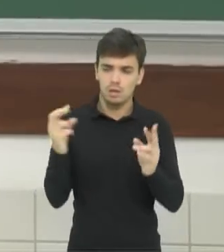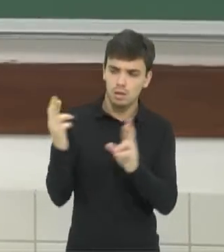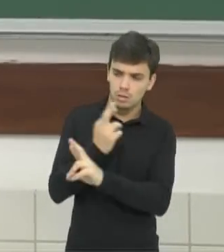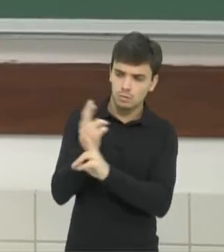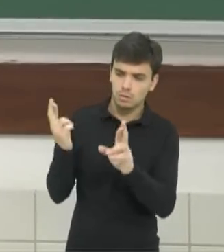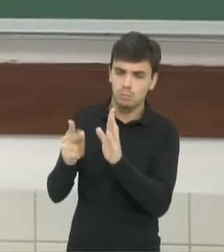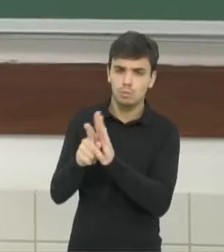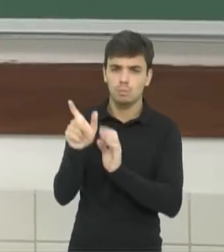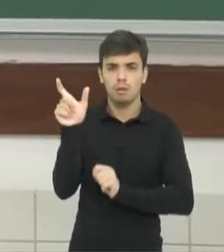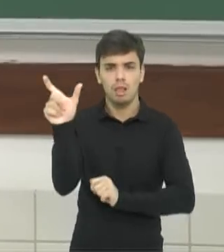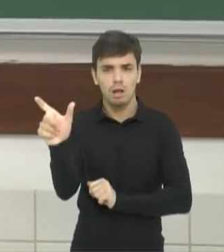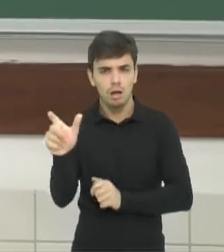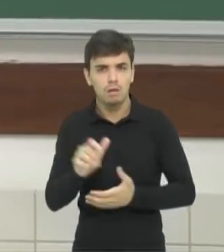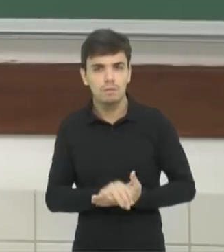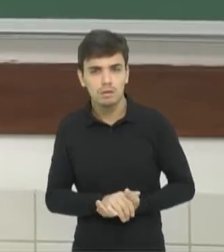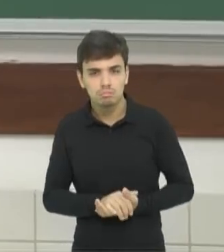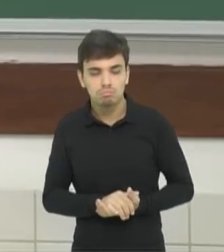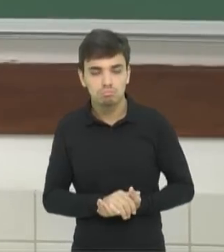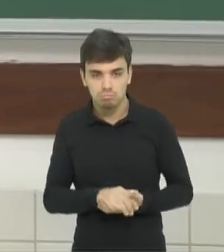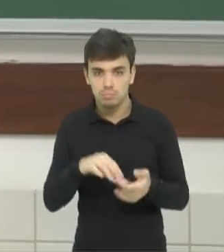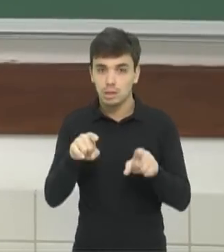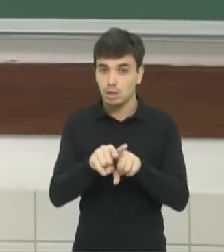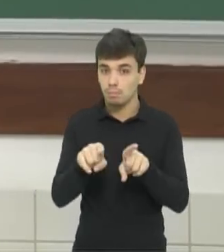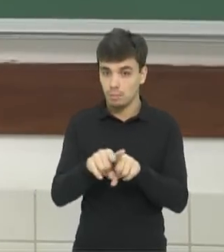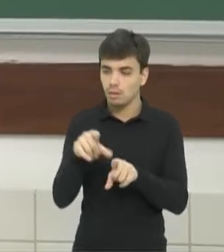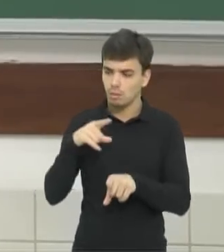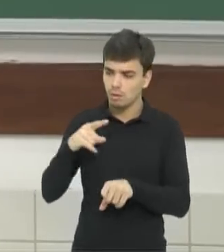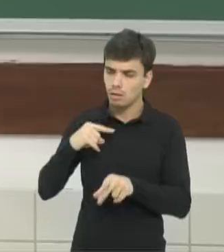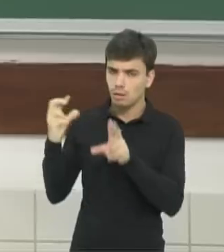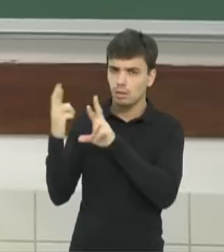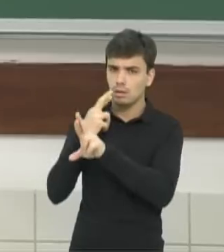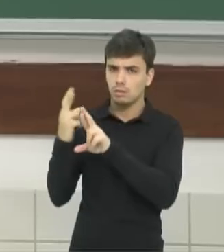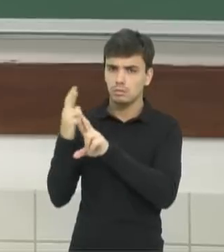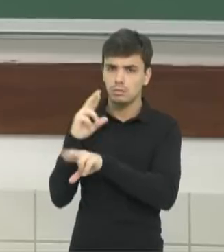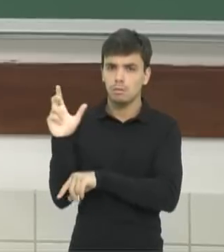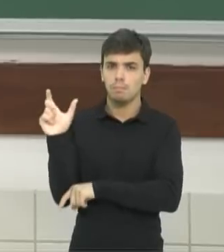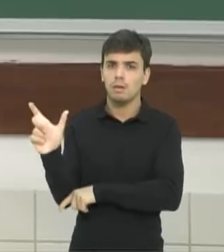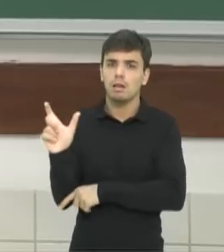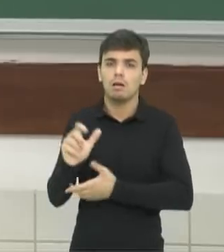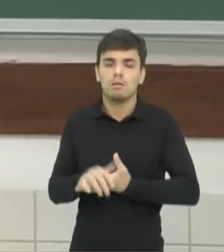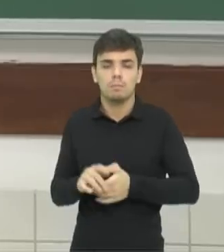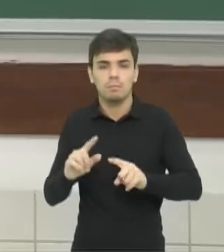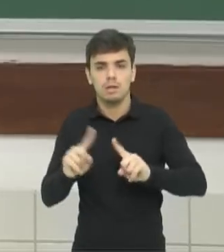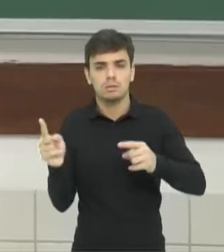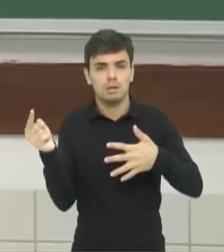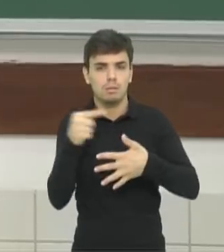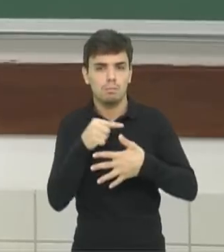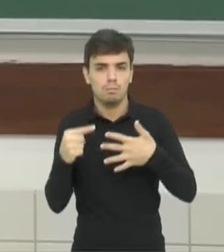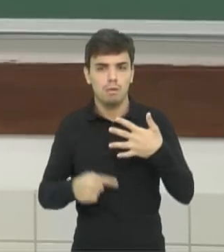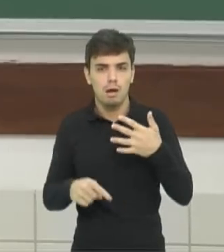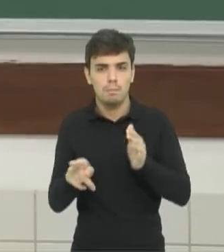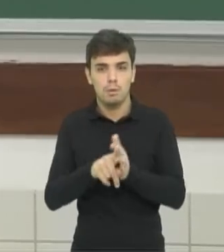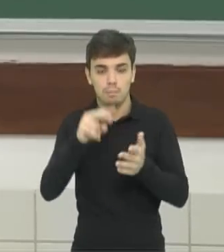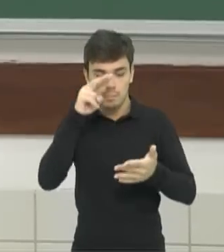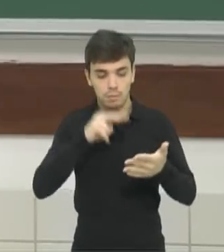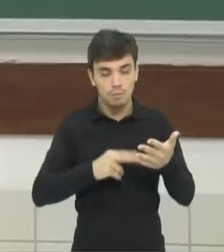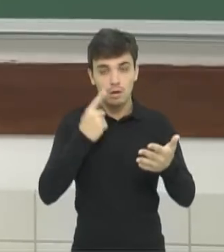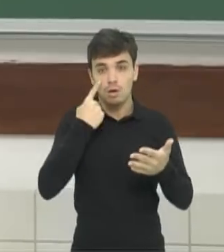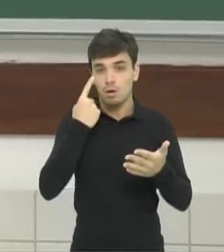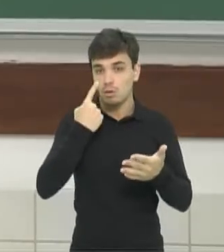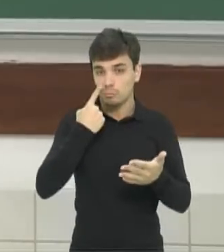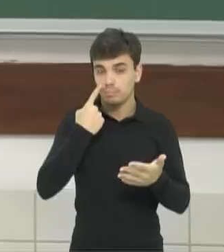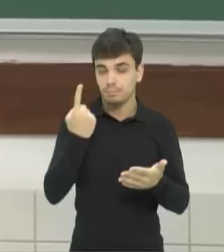palavra? Sim, também tem a ver com a palavra, mas tem mais coisa para a gente ver, principalmente aquelas